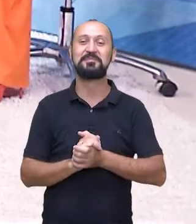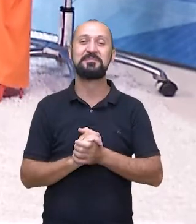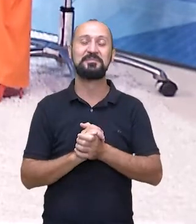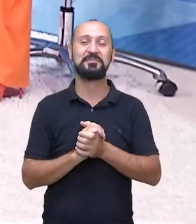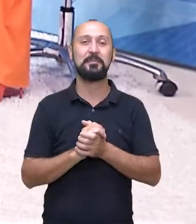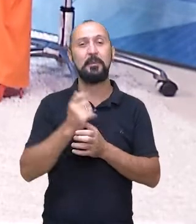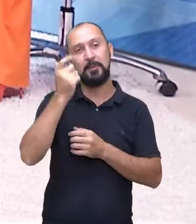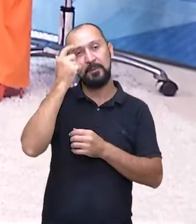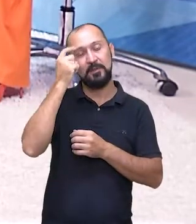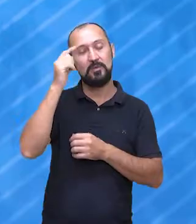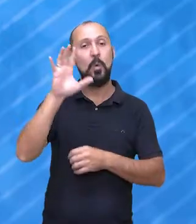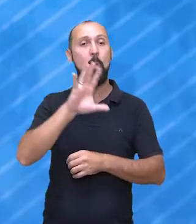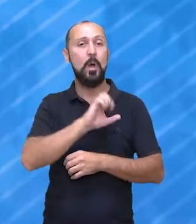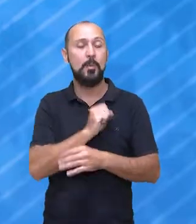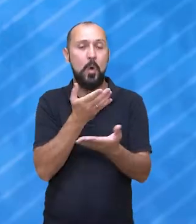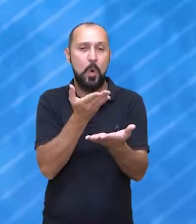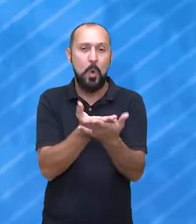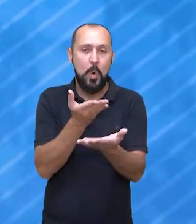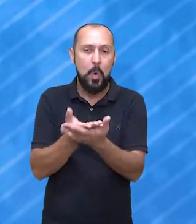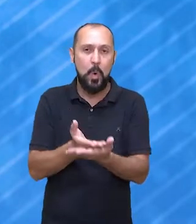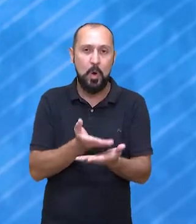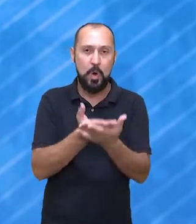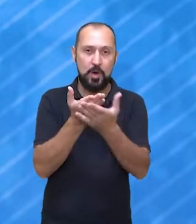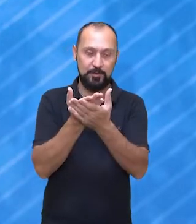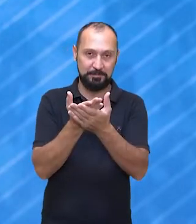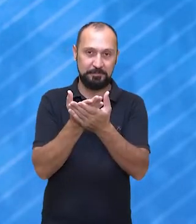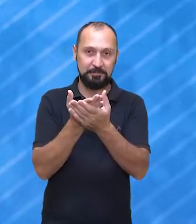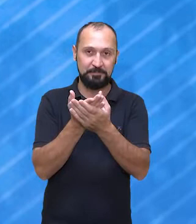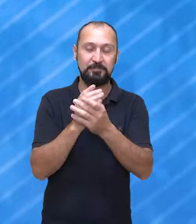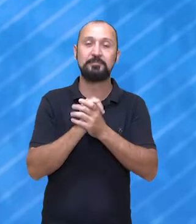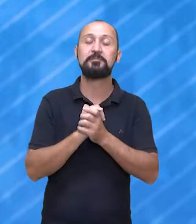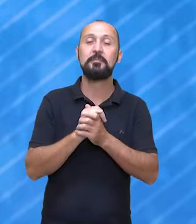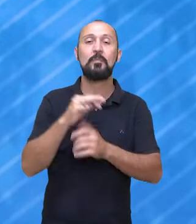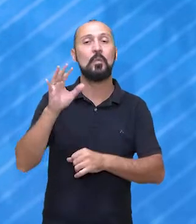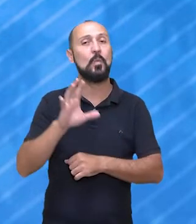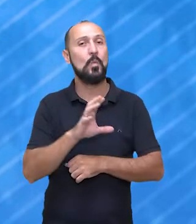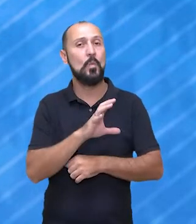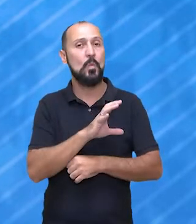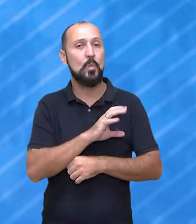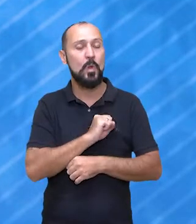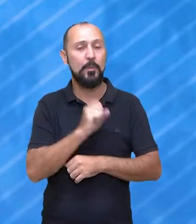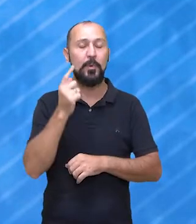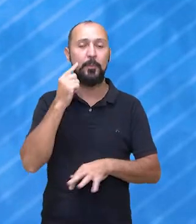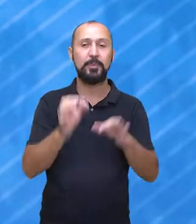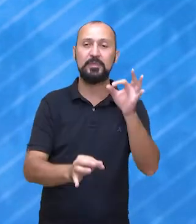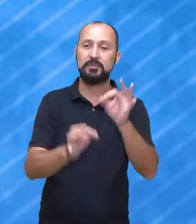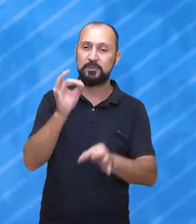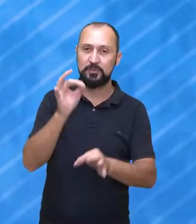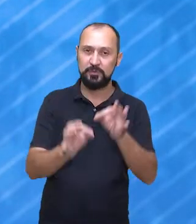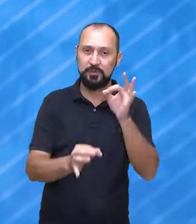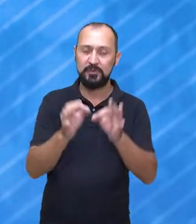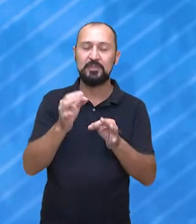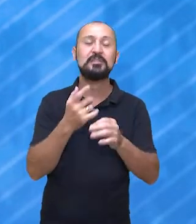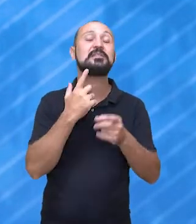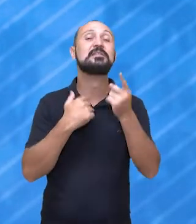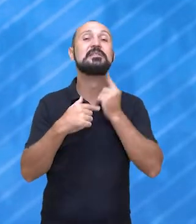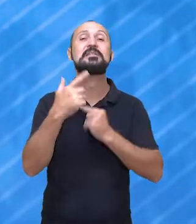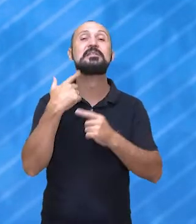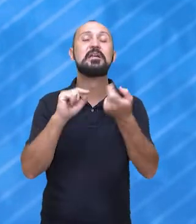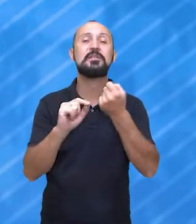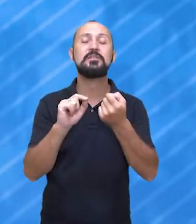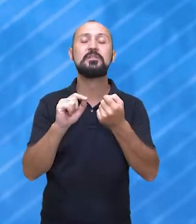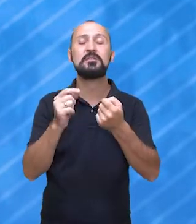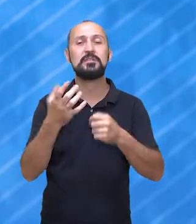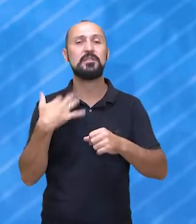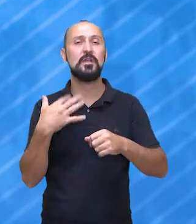né Eu acredito que a paixão pelo estudo a o amor também pela justiça e